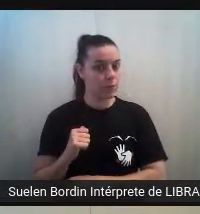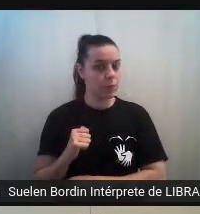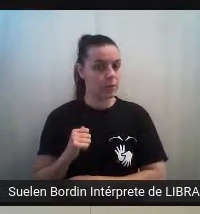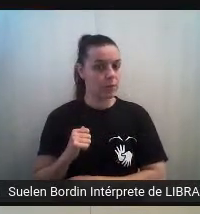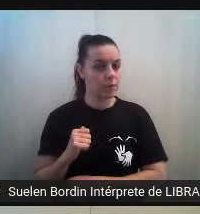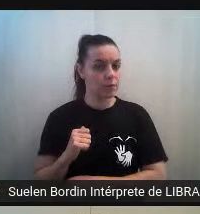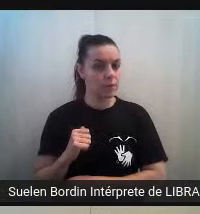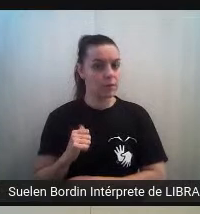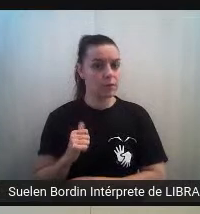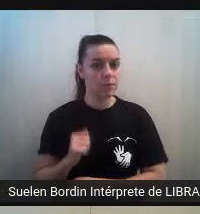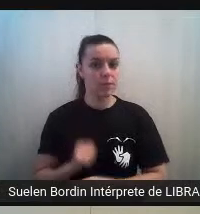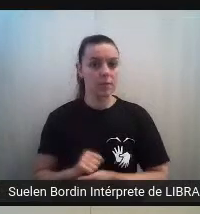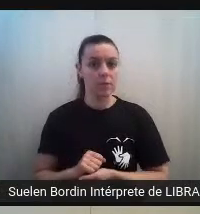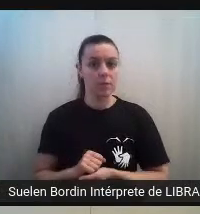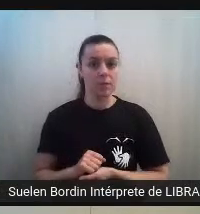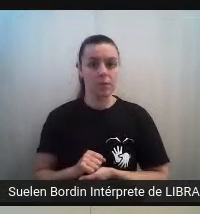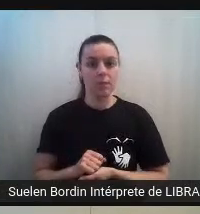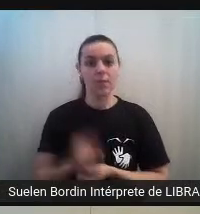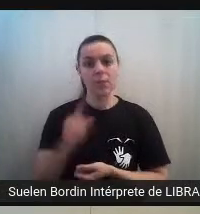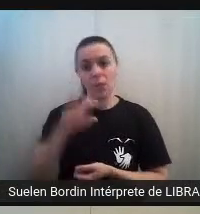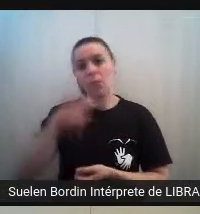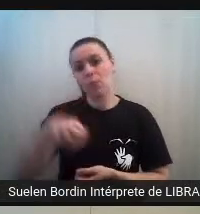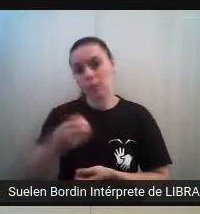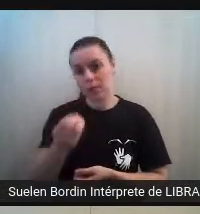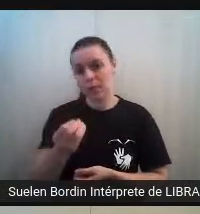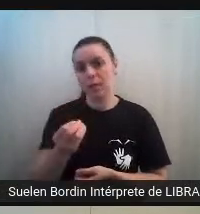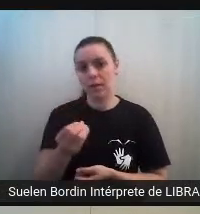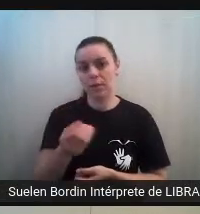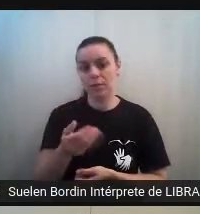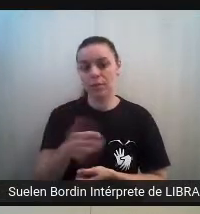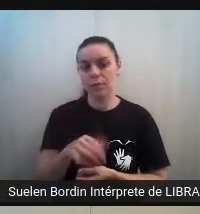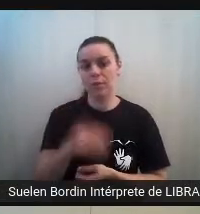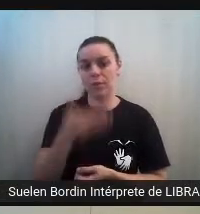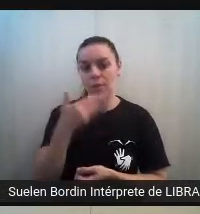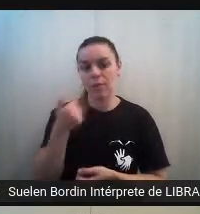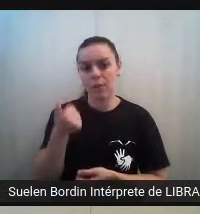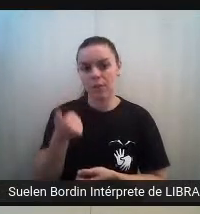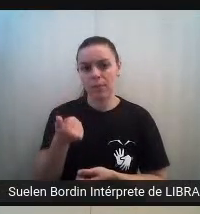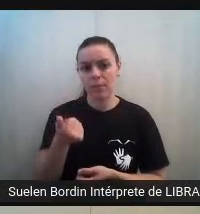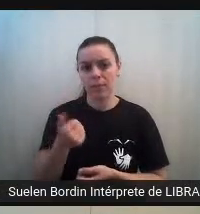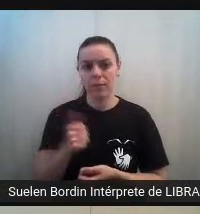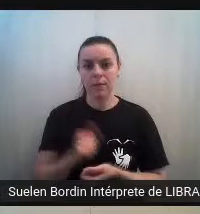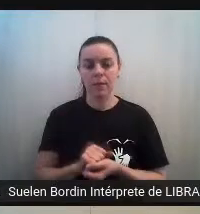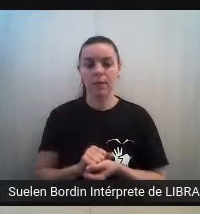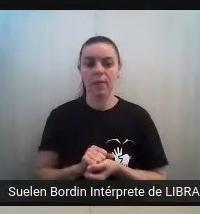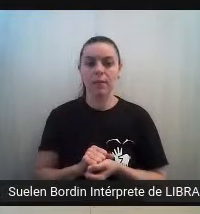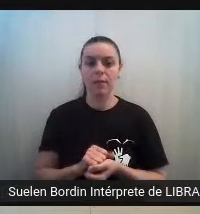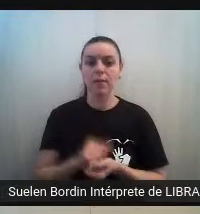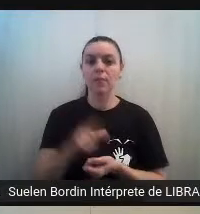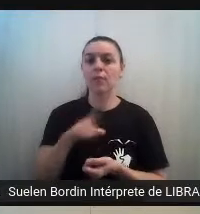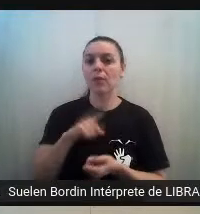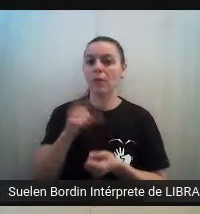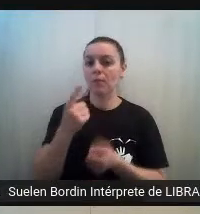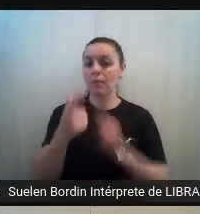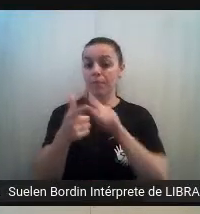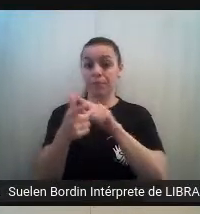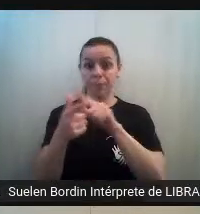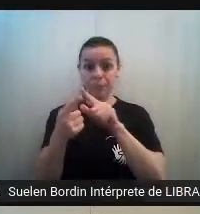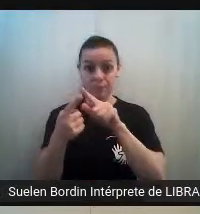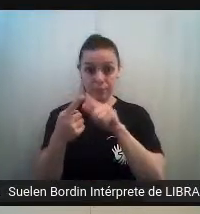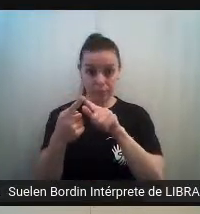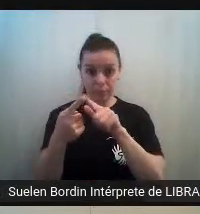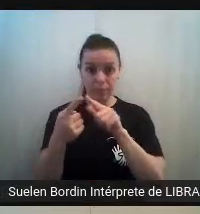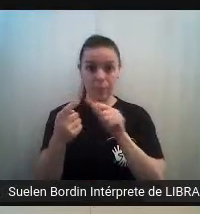Então, é uma oportunidade que vale a pena dar uma conferida aí. Tá? Então, também são dois links que eu quero que vocês